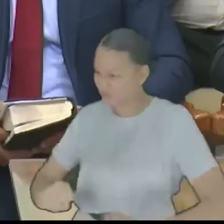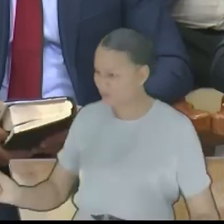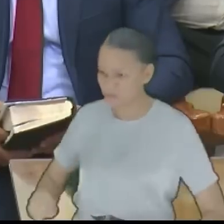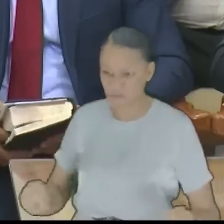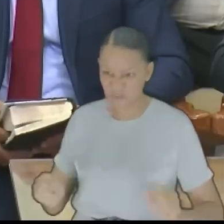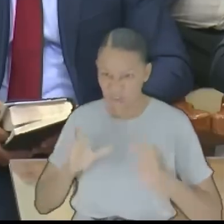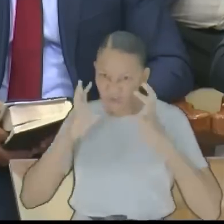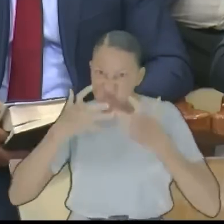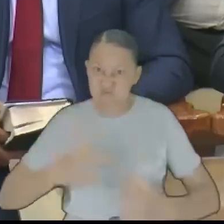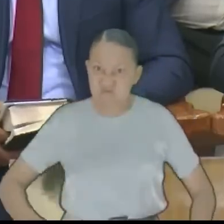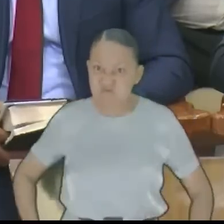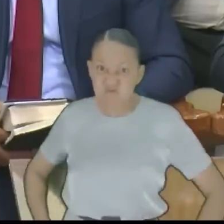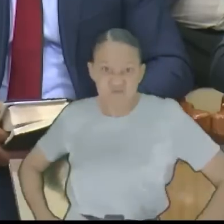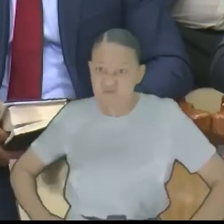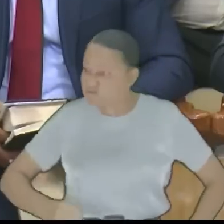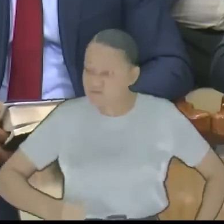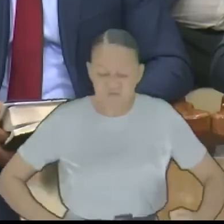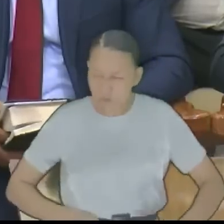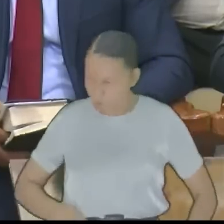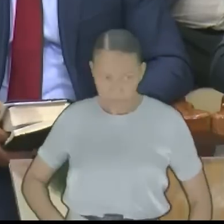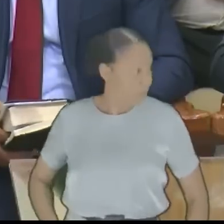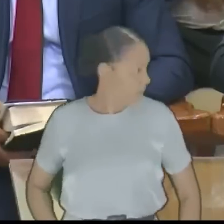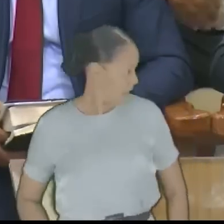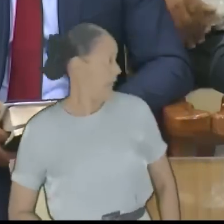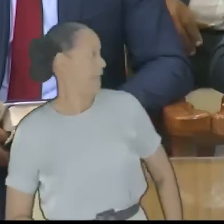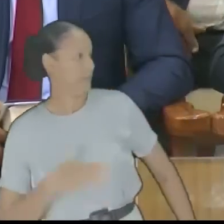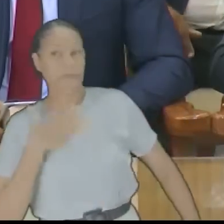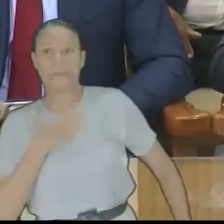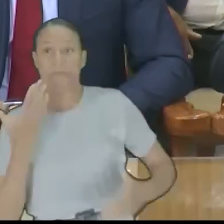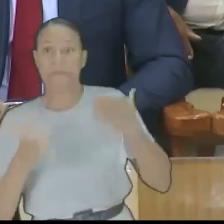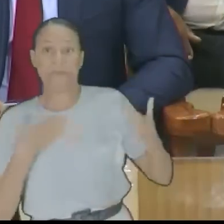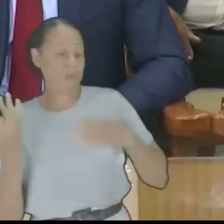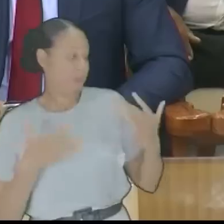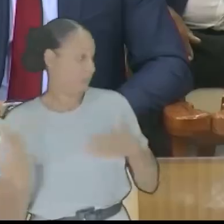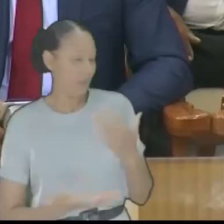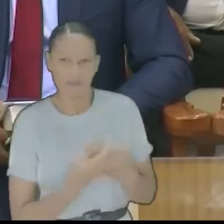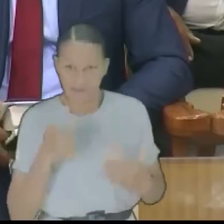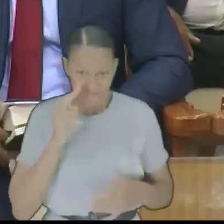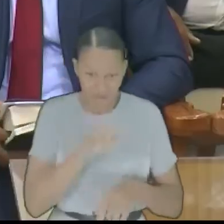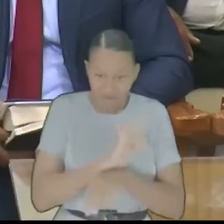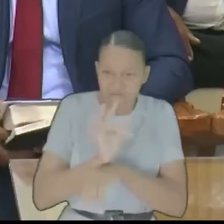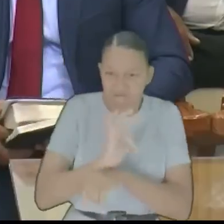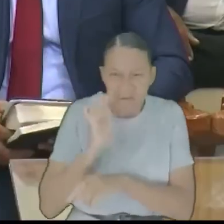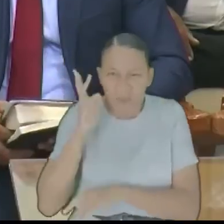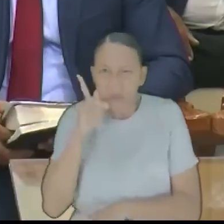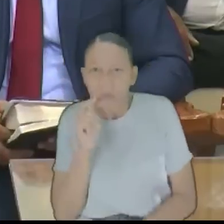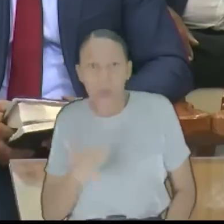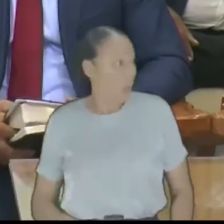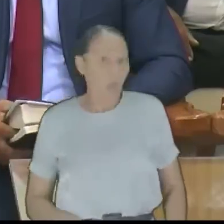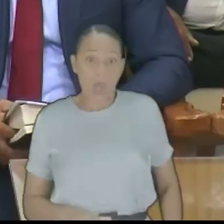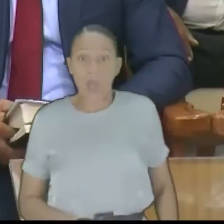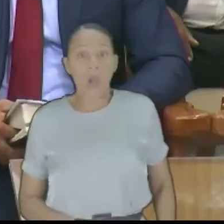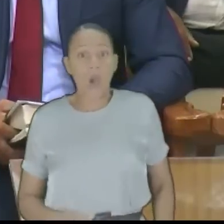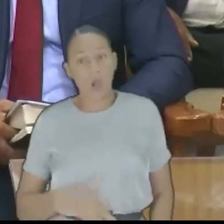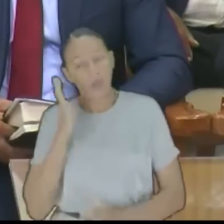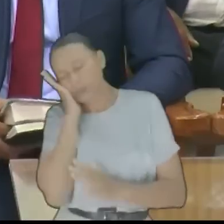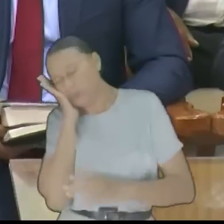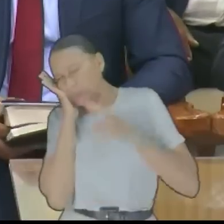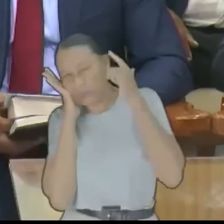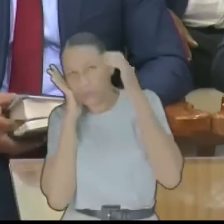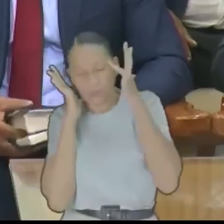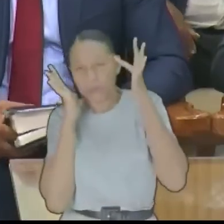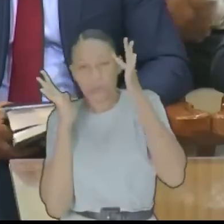da cara feia, que só em você olhar, você se assombra. Se você assistir um filme deles de madrugada, você não dorme. Glória a